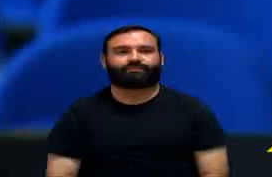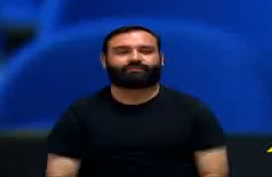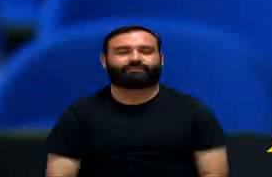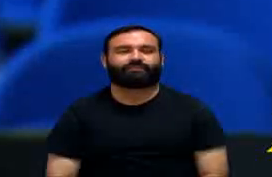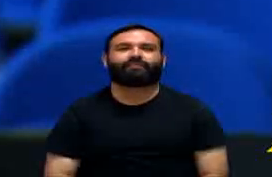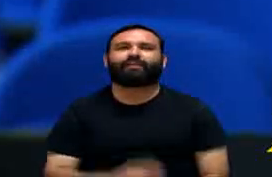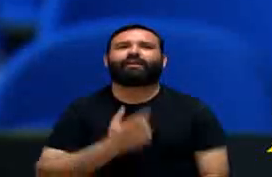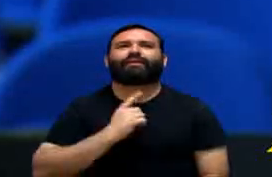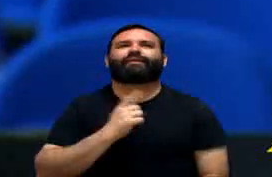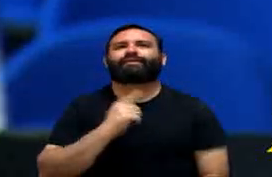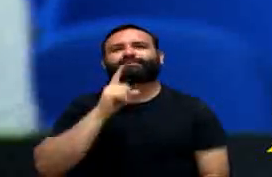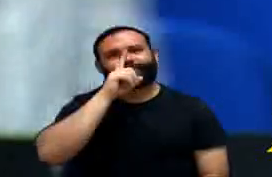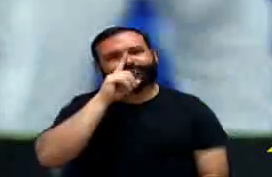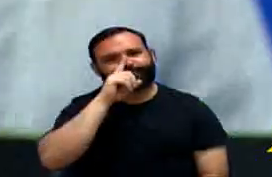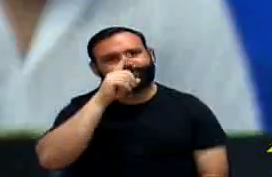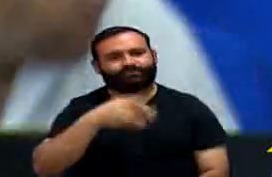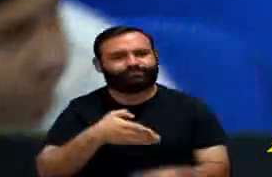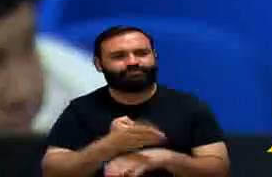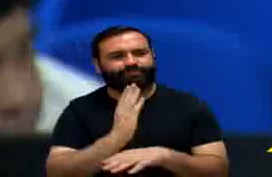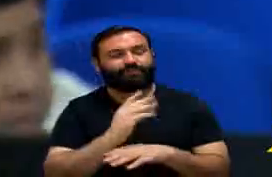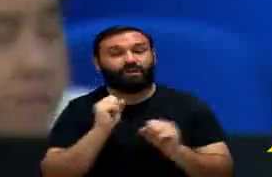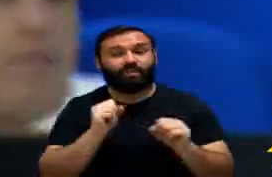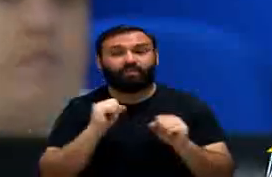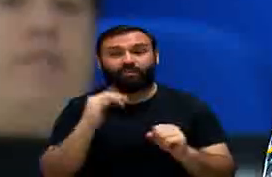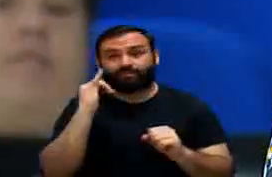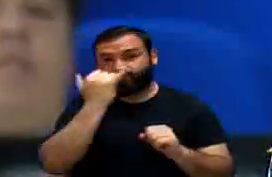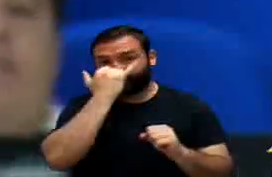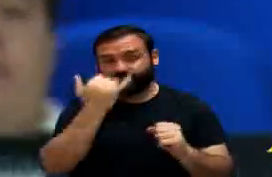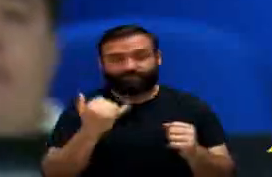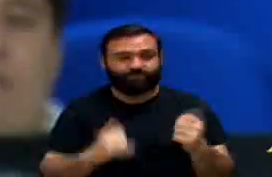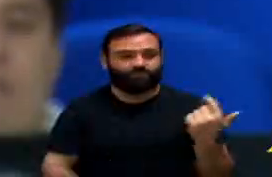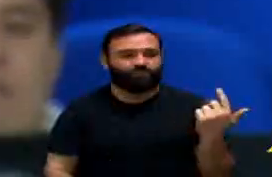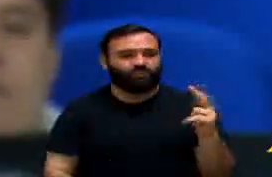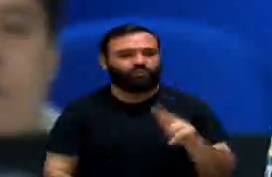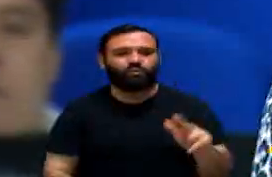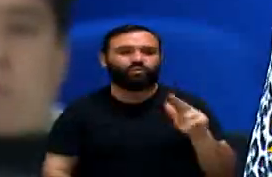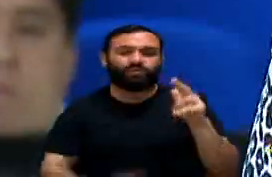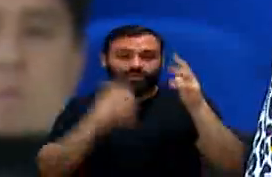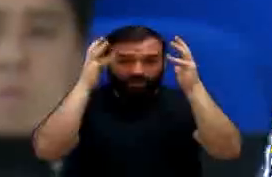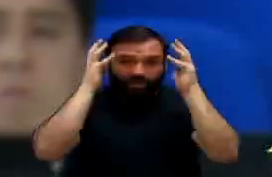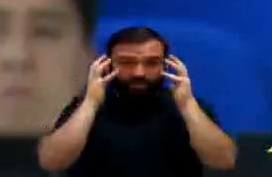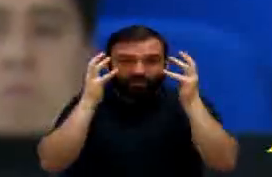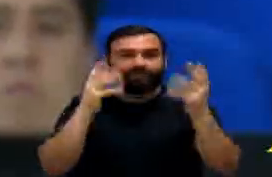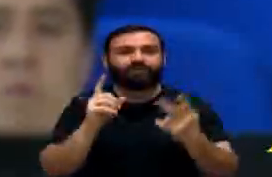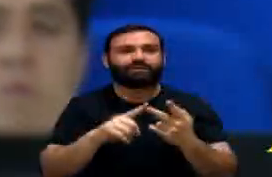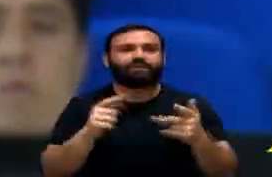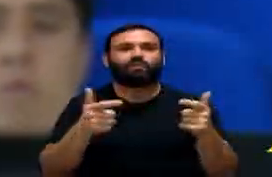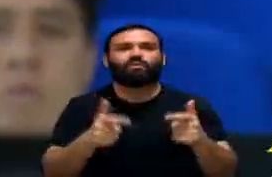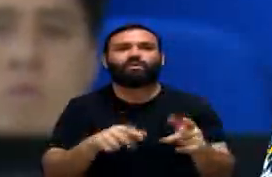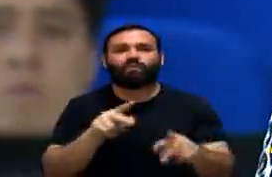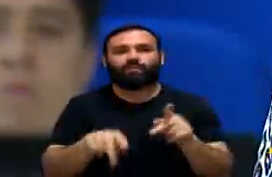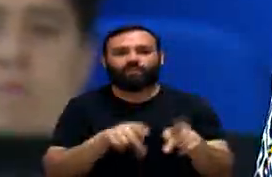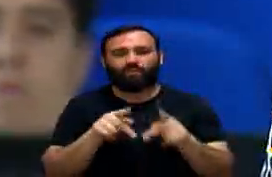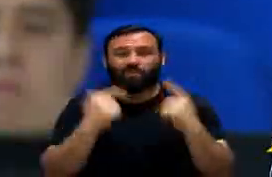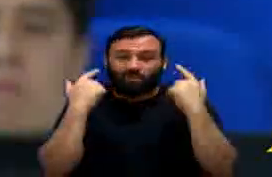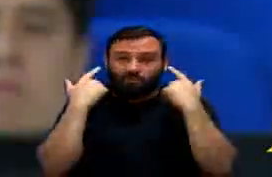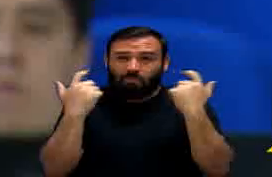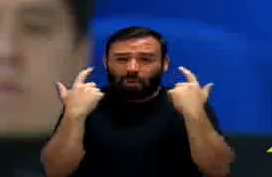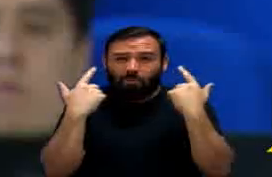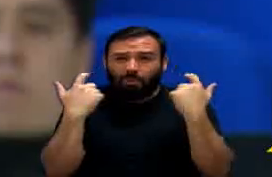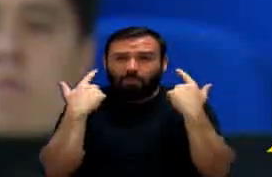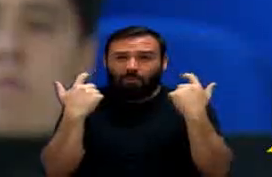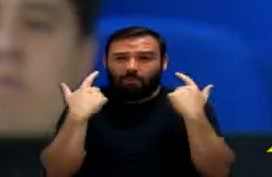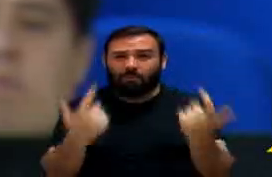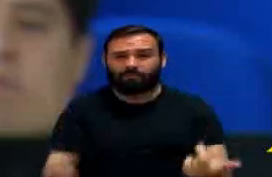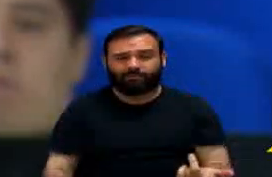fazendo manobras perigosas que podiam sofrer acidente não estava usando capacete num espaço público barulho